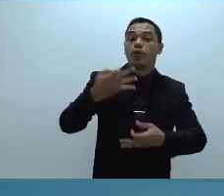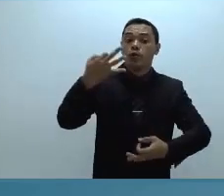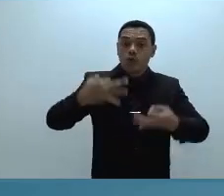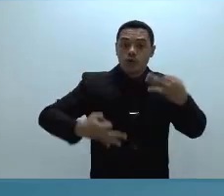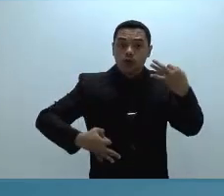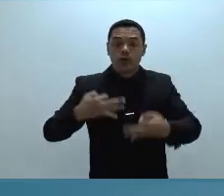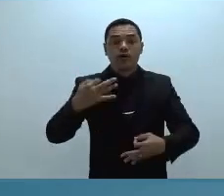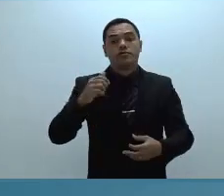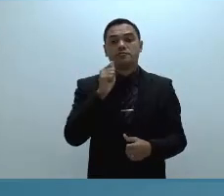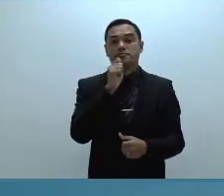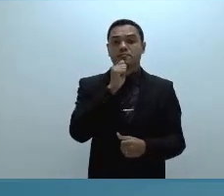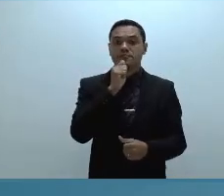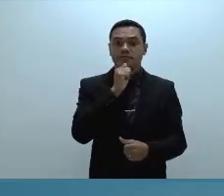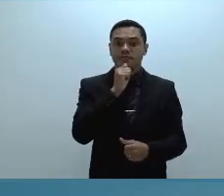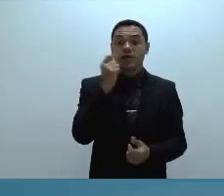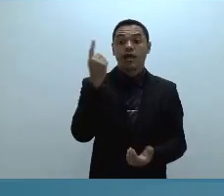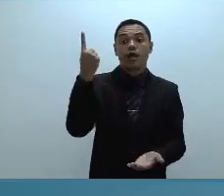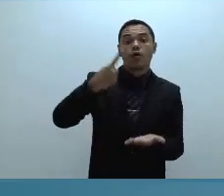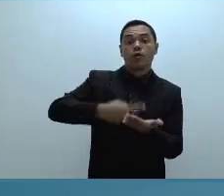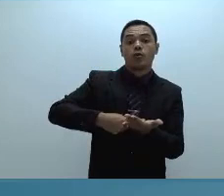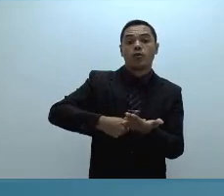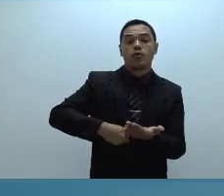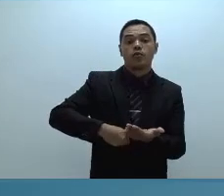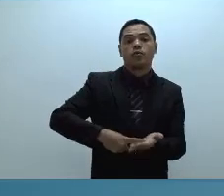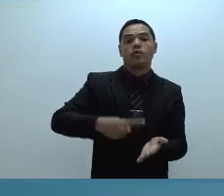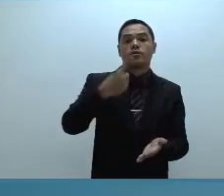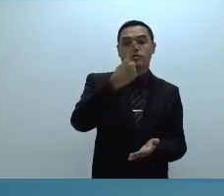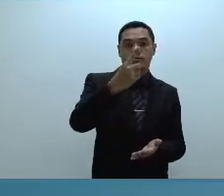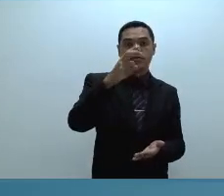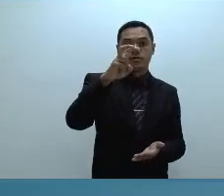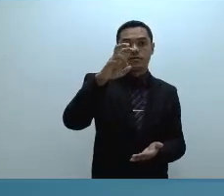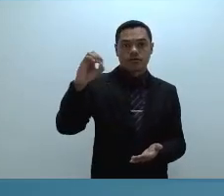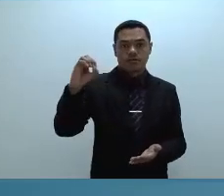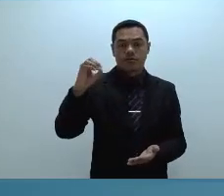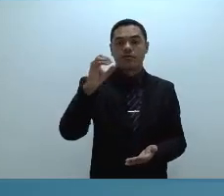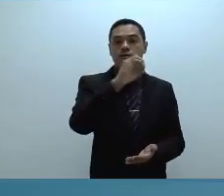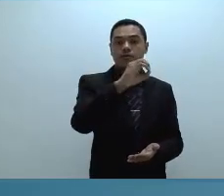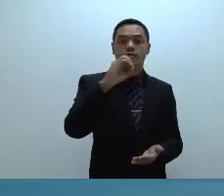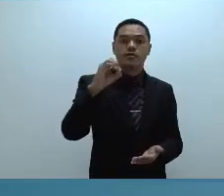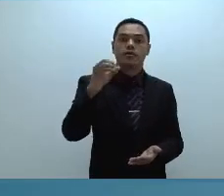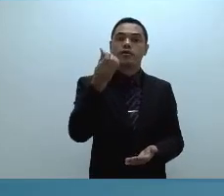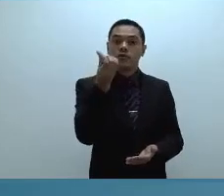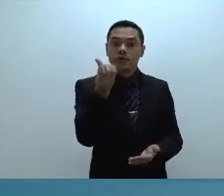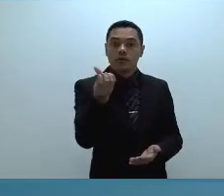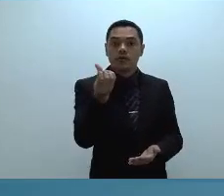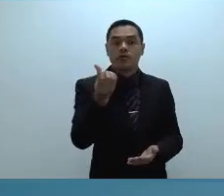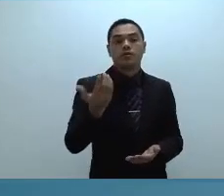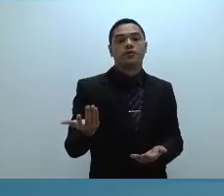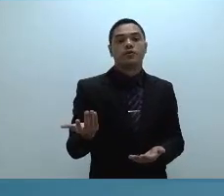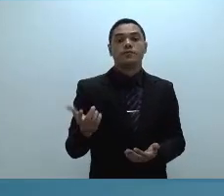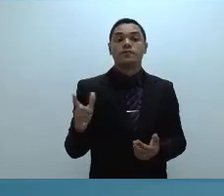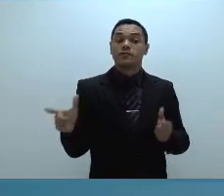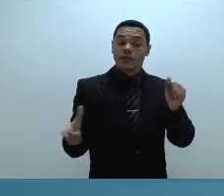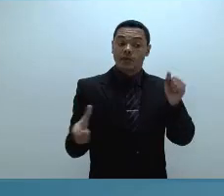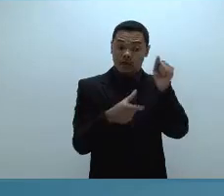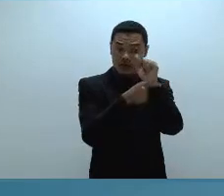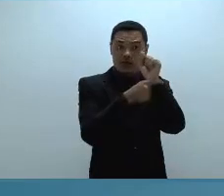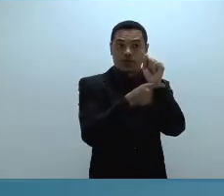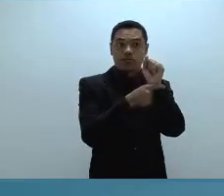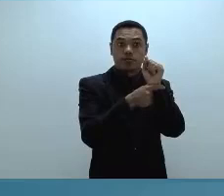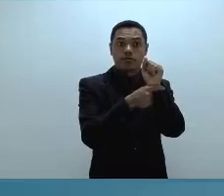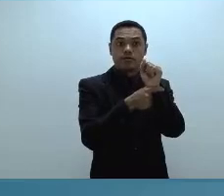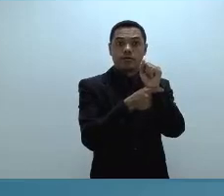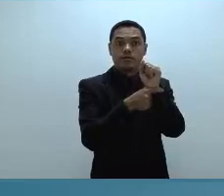o acordo número 150-006. O qual manteve a segurança concedida